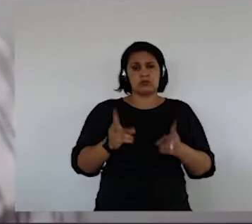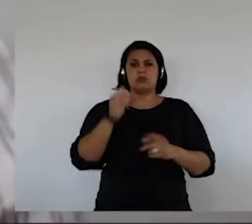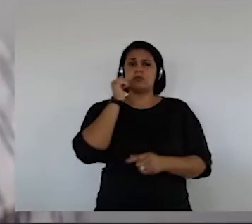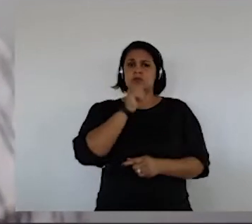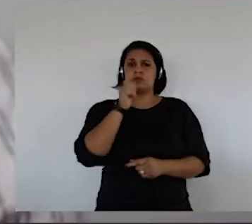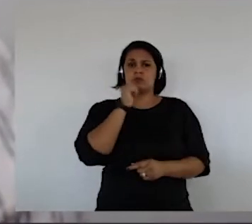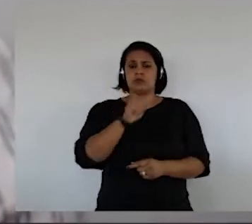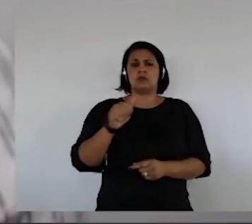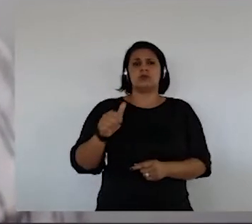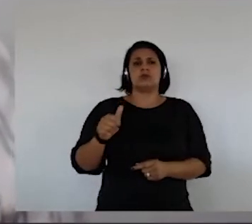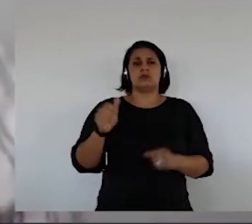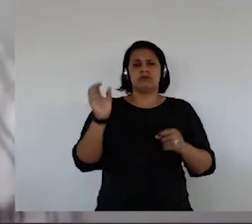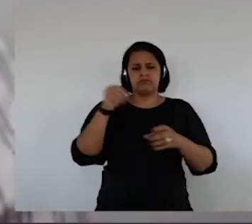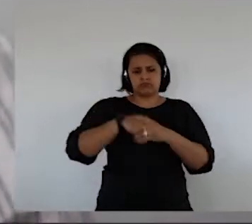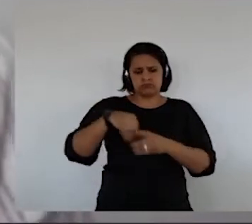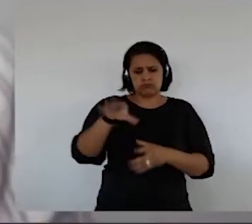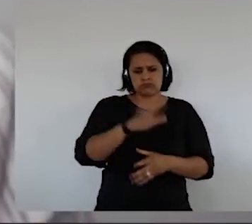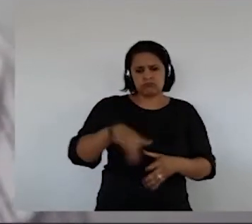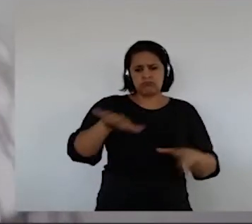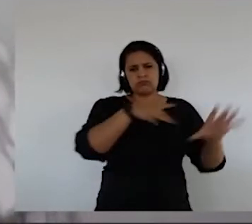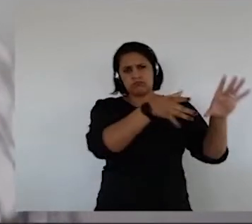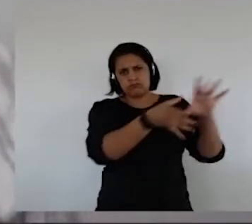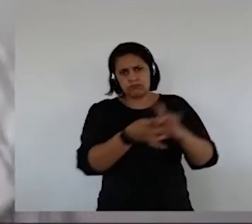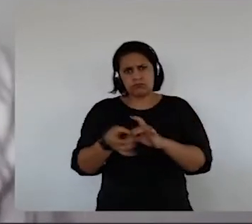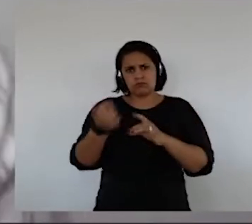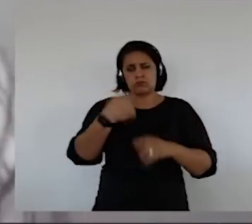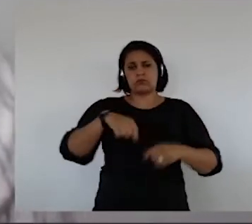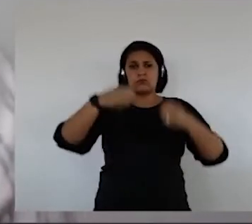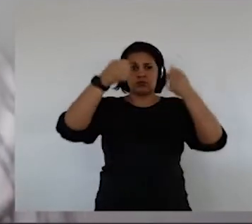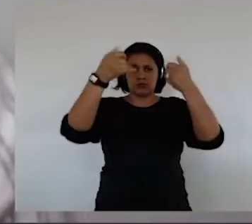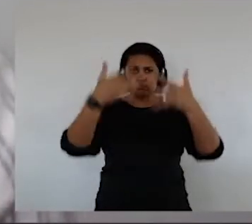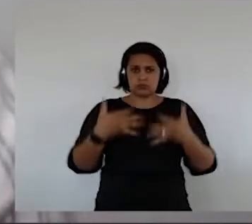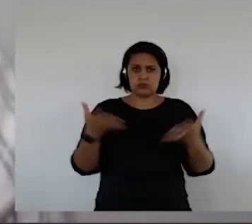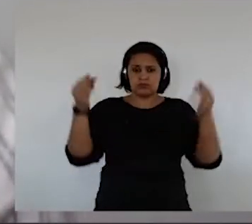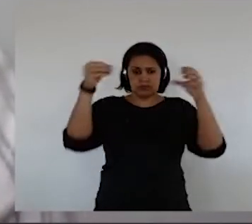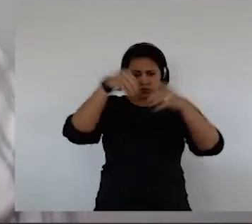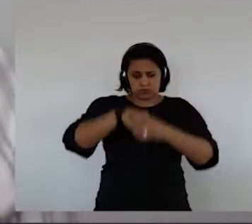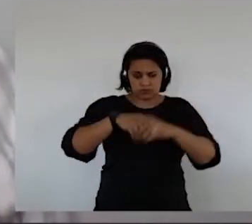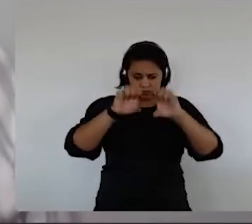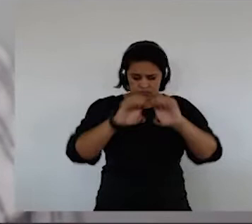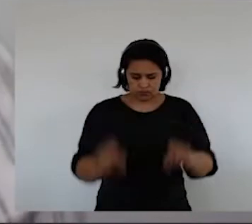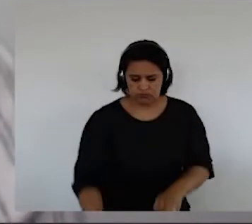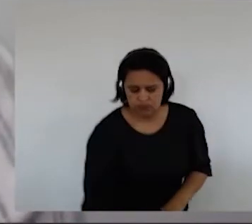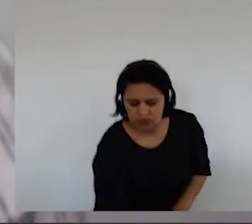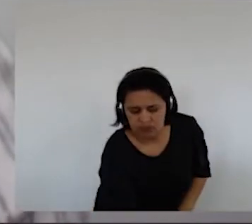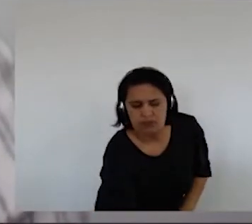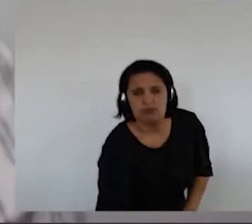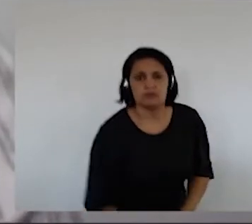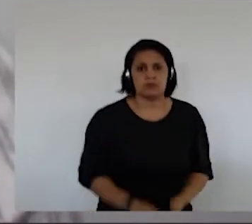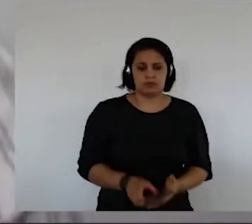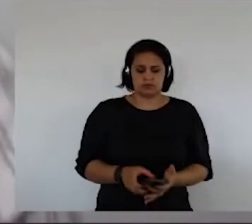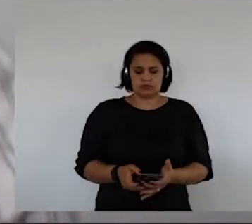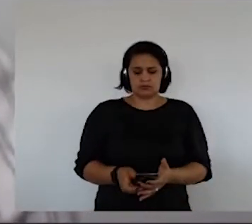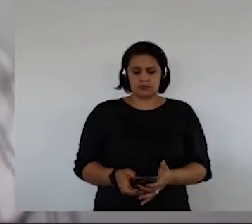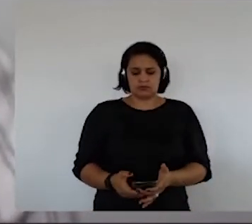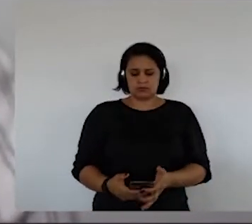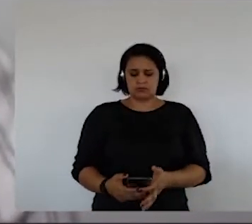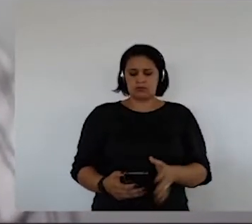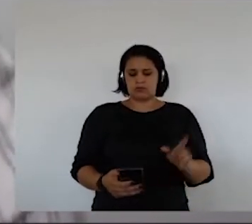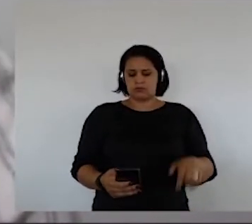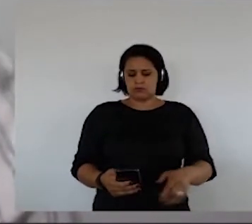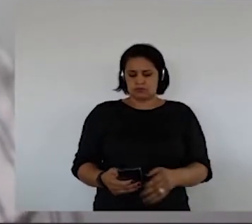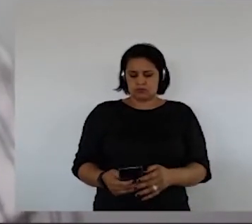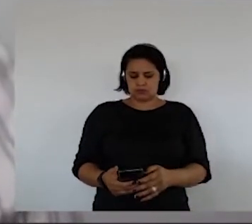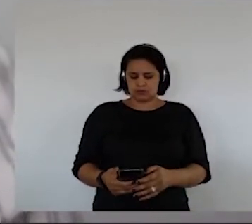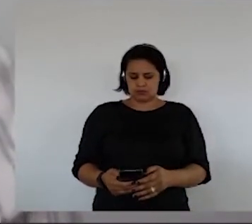né, dentro desse contexto, para trazer todas nós para dentro dessas estruturas. Mas o que a gente vê é que, apesar dos anos